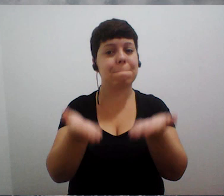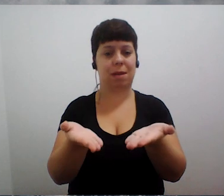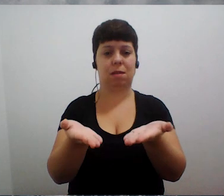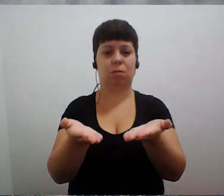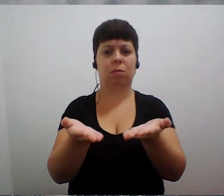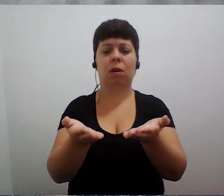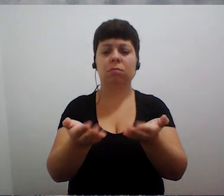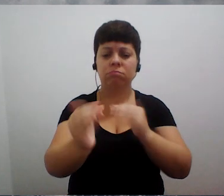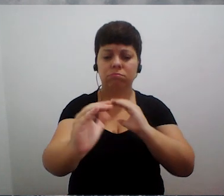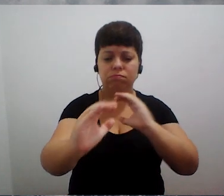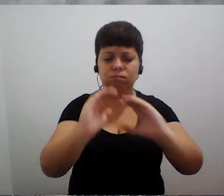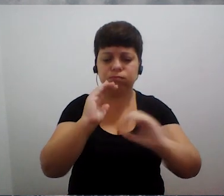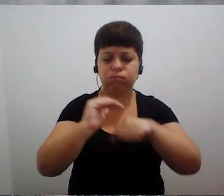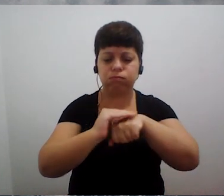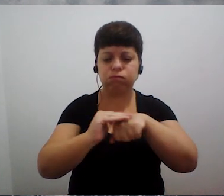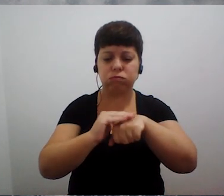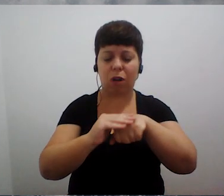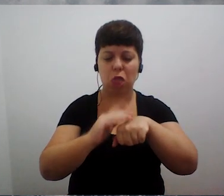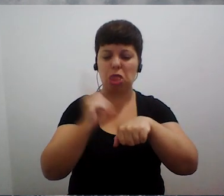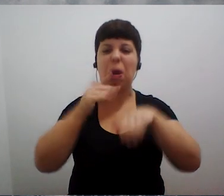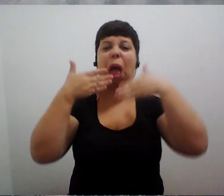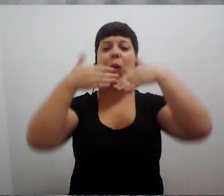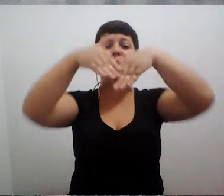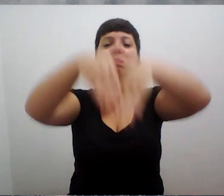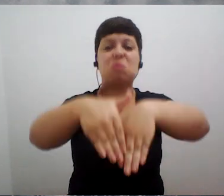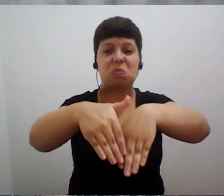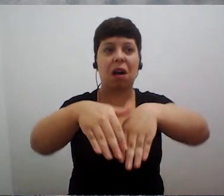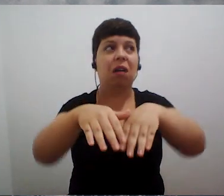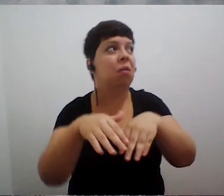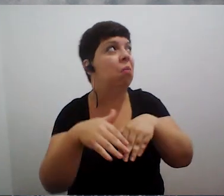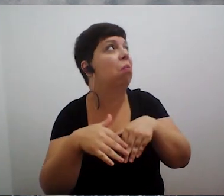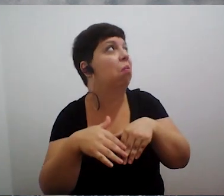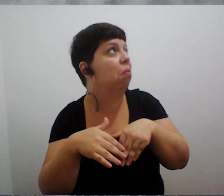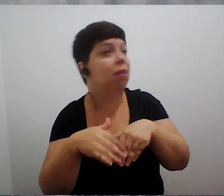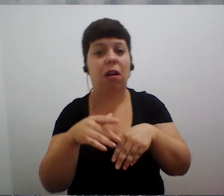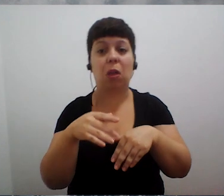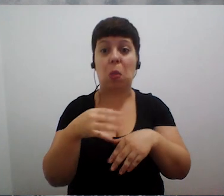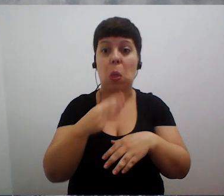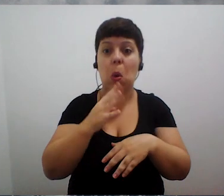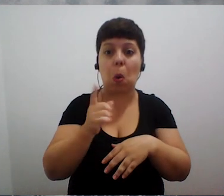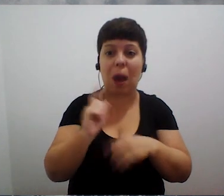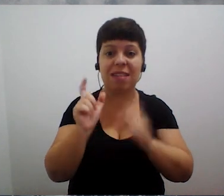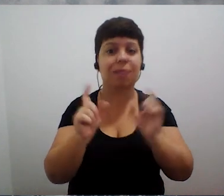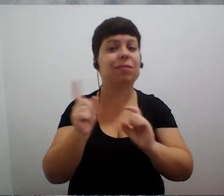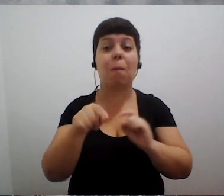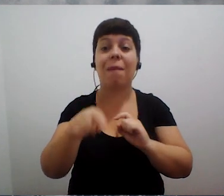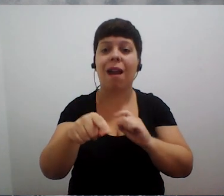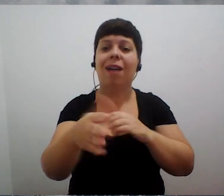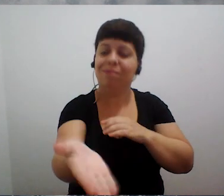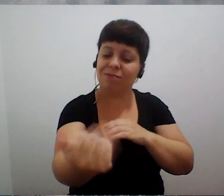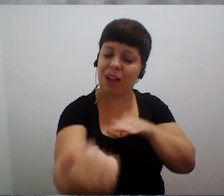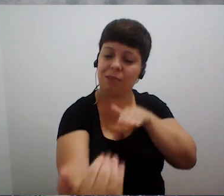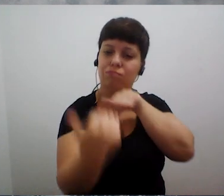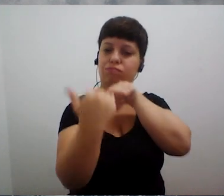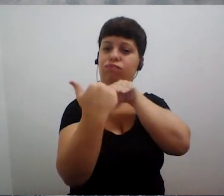esse o caminho, a gente conversar de uma forma que a pessoa não se sinta, sabe, inferior por ela não conhecer esses termos, essas